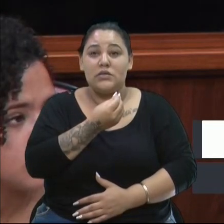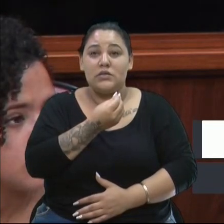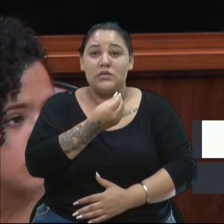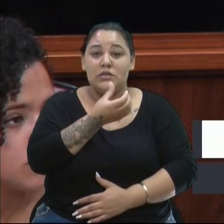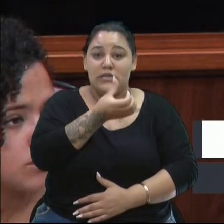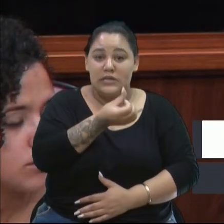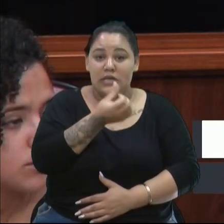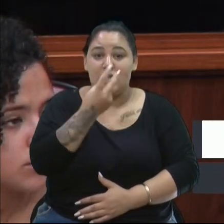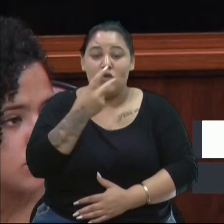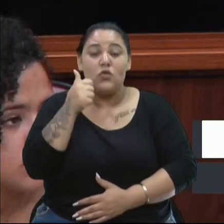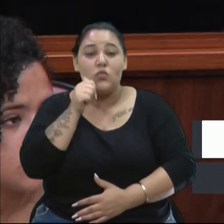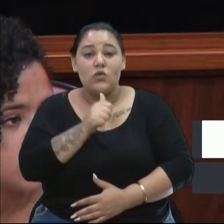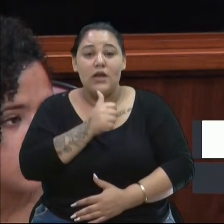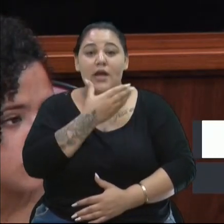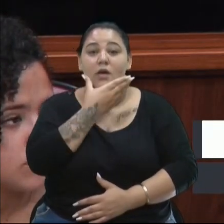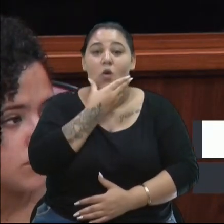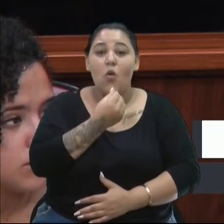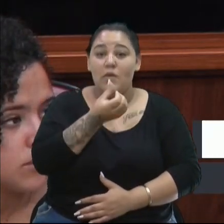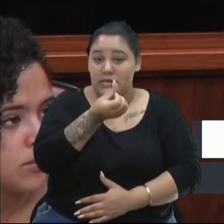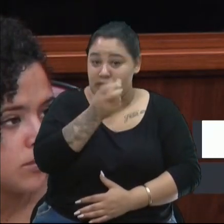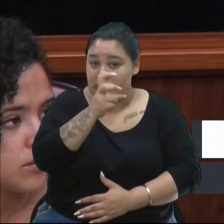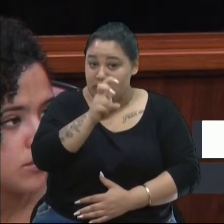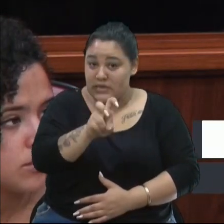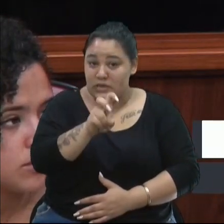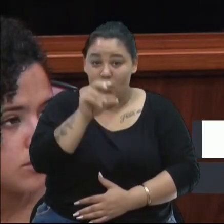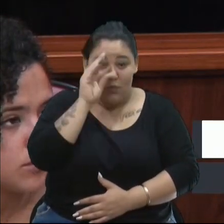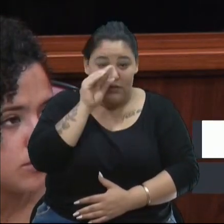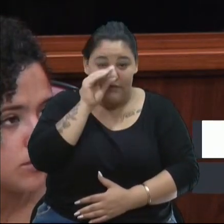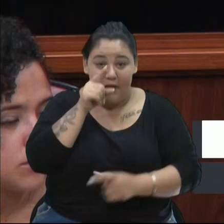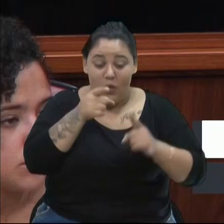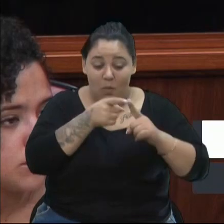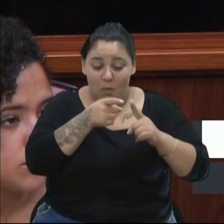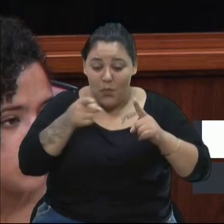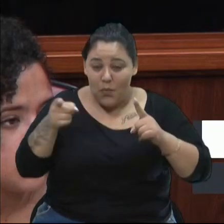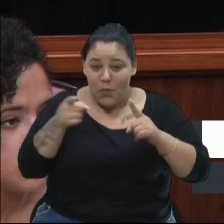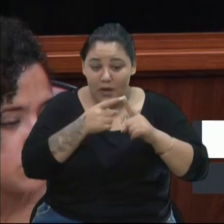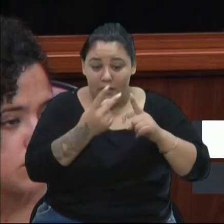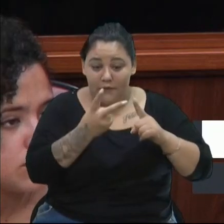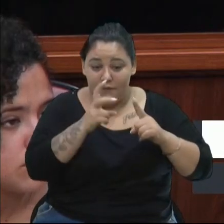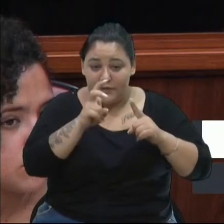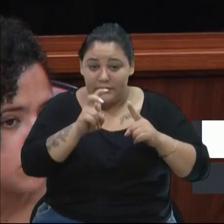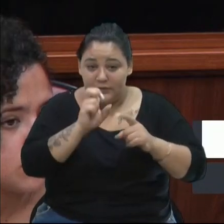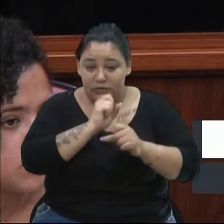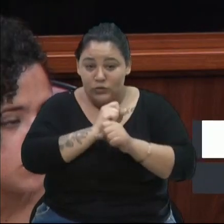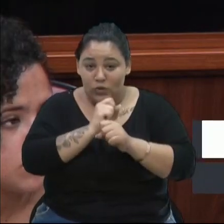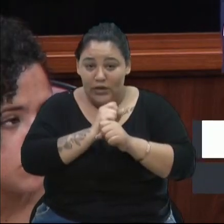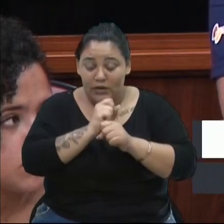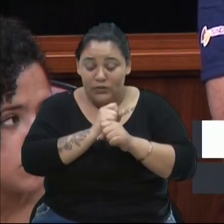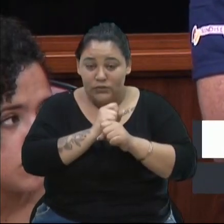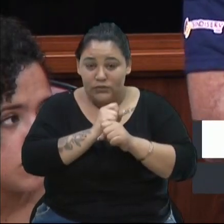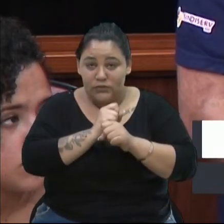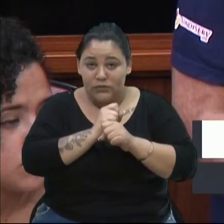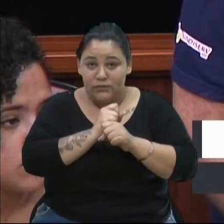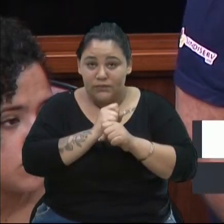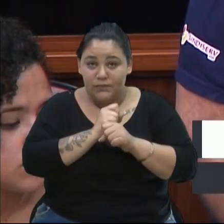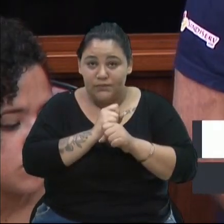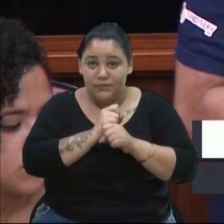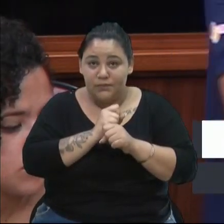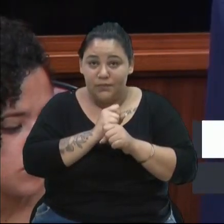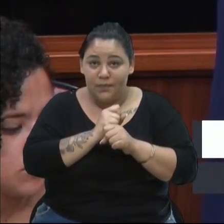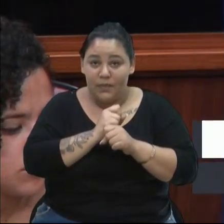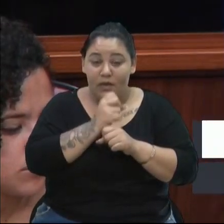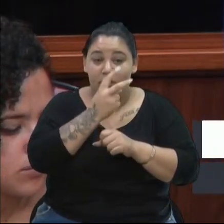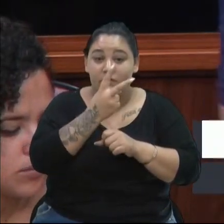62 se mulheres, 65 se homem, observado o tempo mínimo de 25 anos, sendo pelo menos